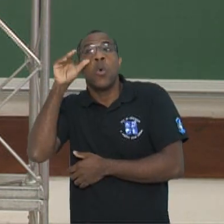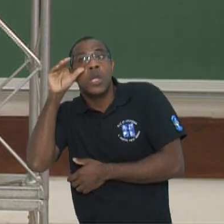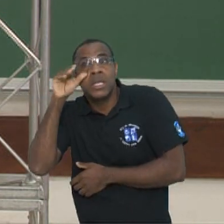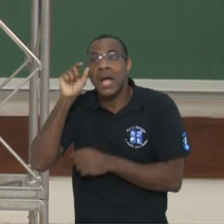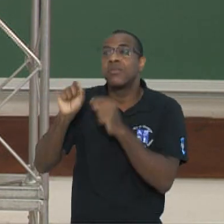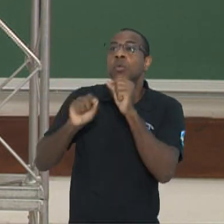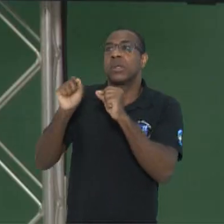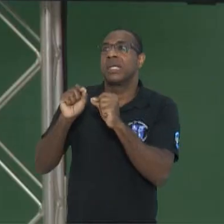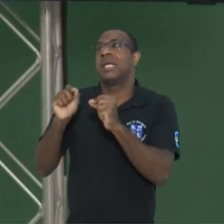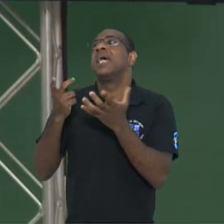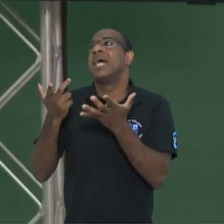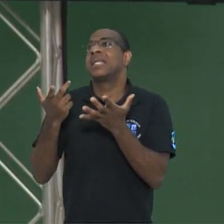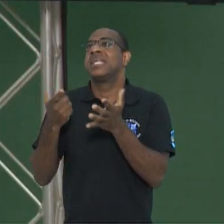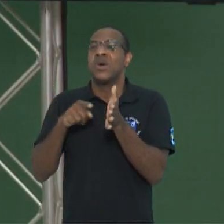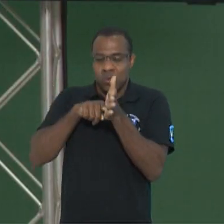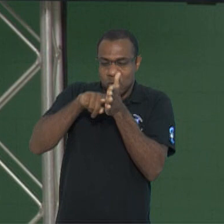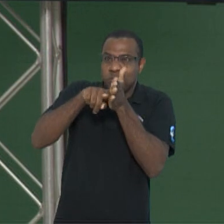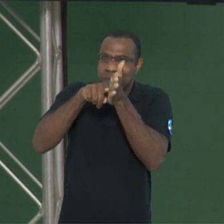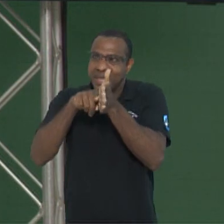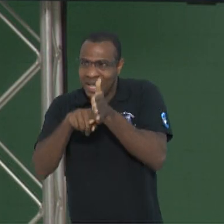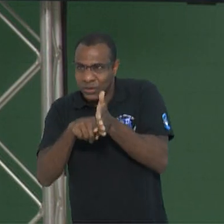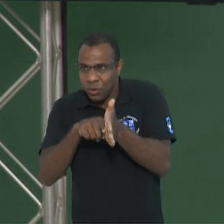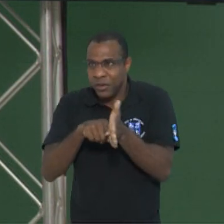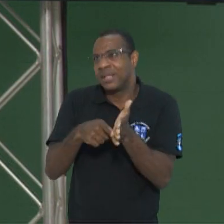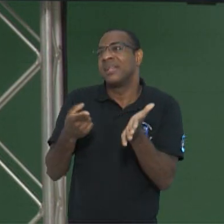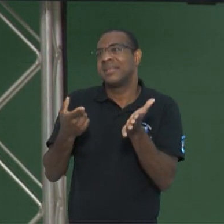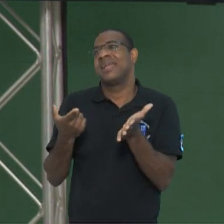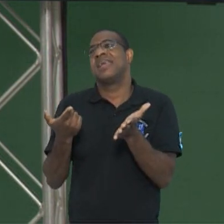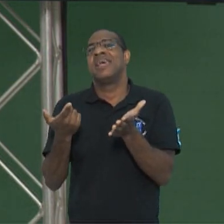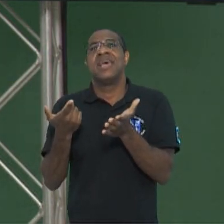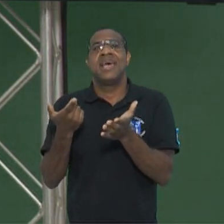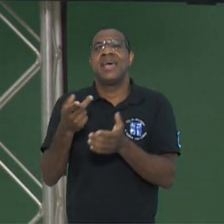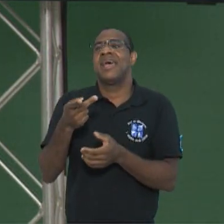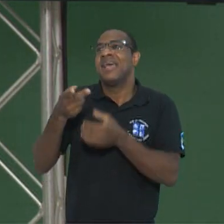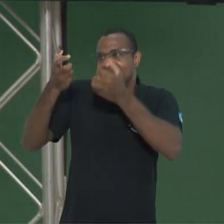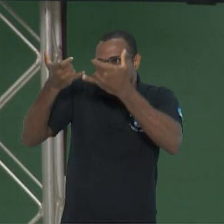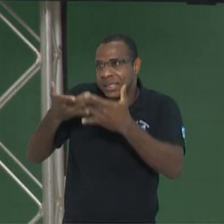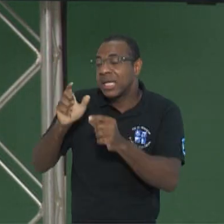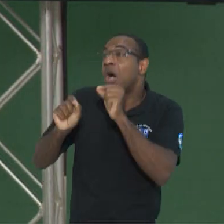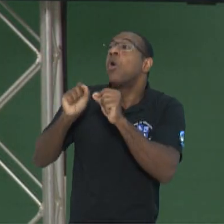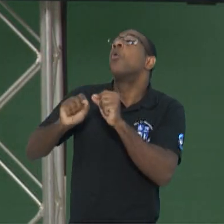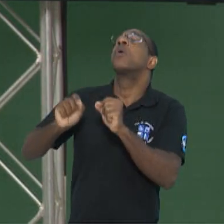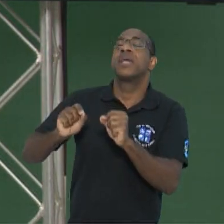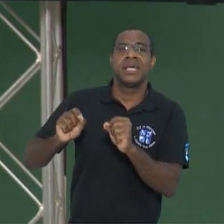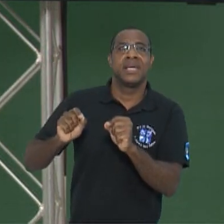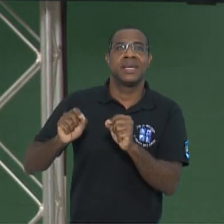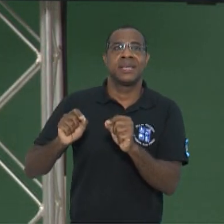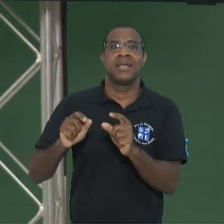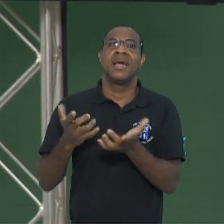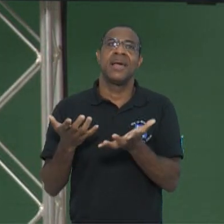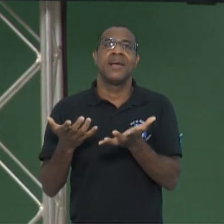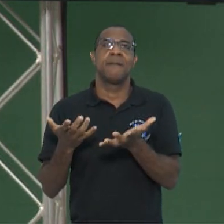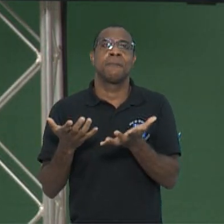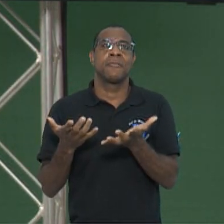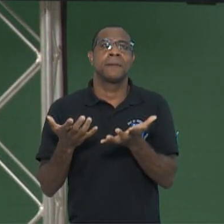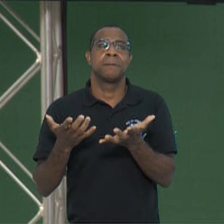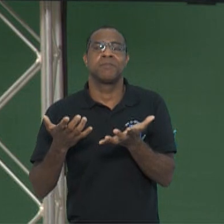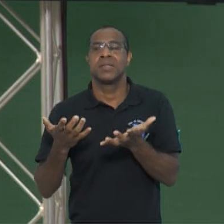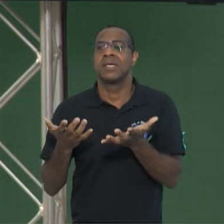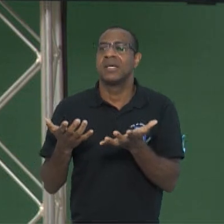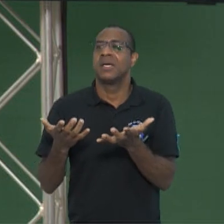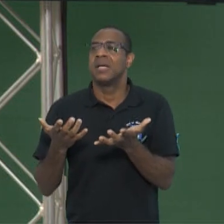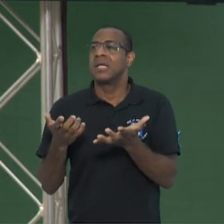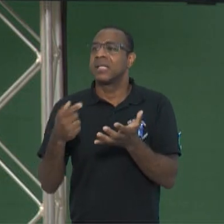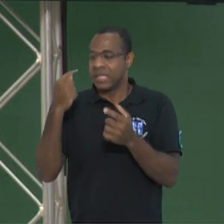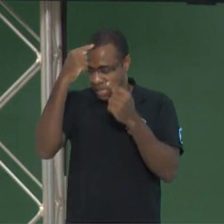alguns especialistas apontam, que na verdade ela não seria nem uma mulher, ela seria um homem, um rosto de um homem, e apontam, inclusive, que poderia ser